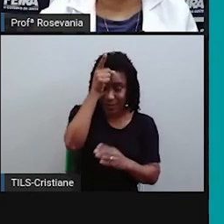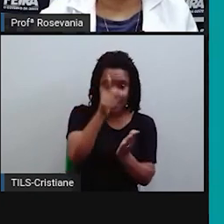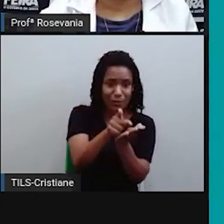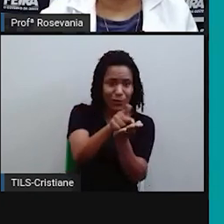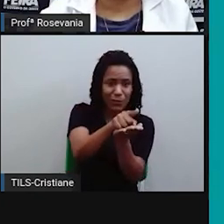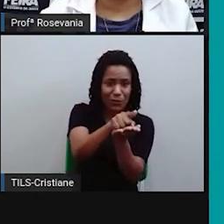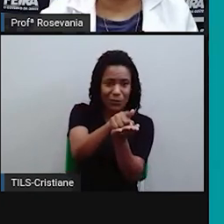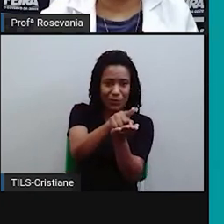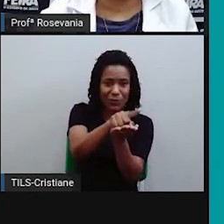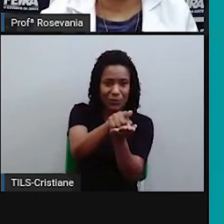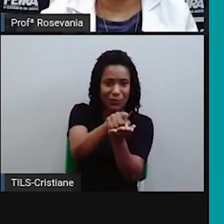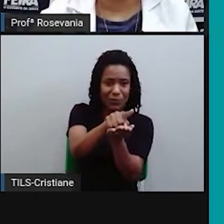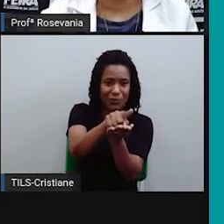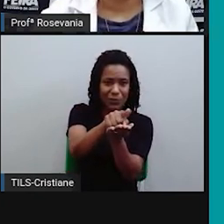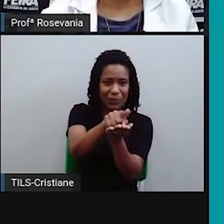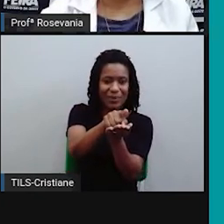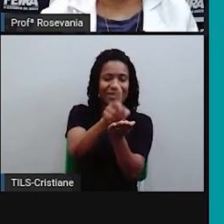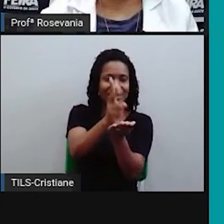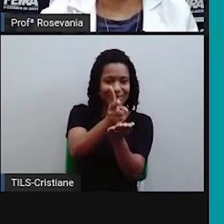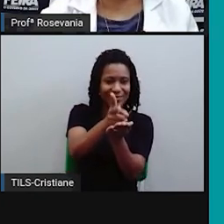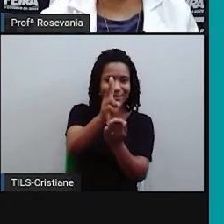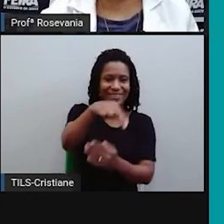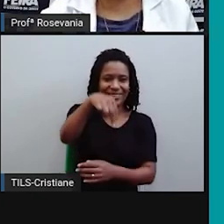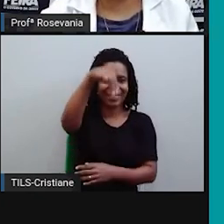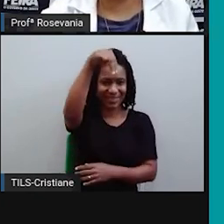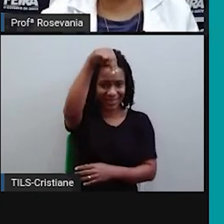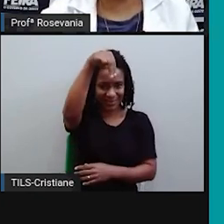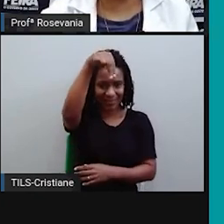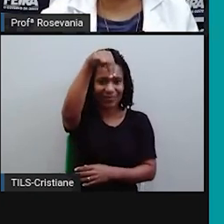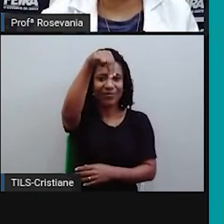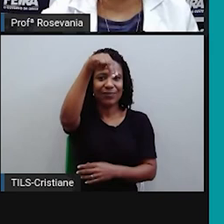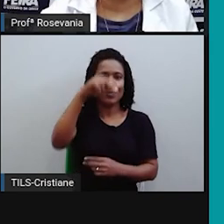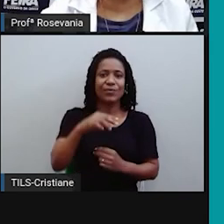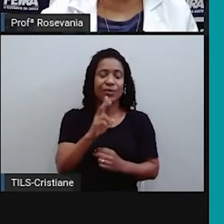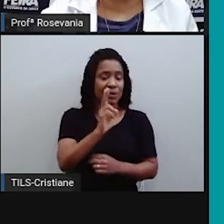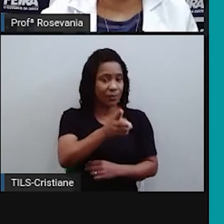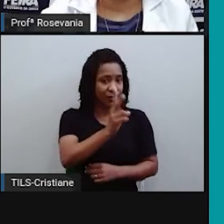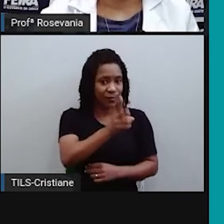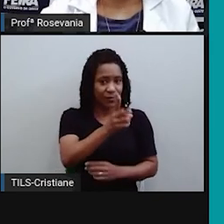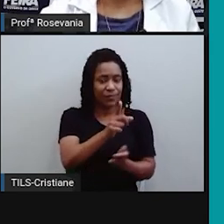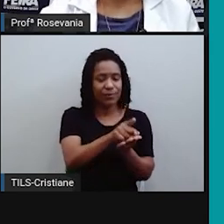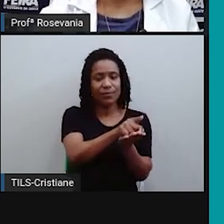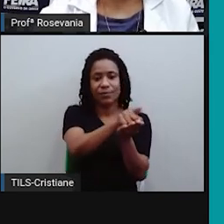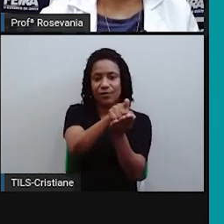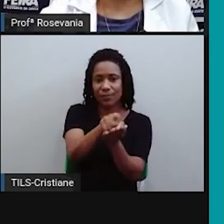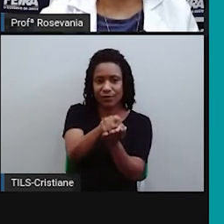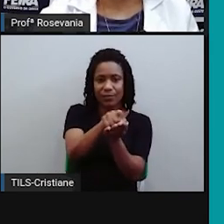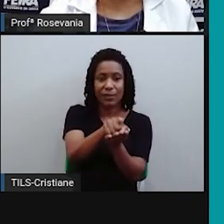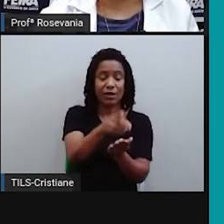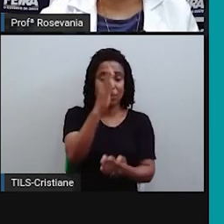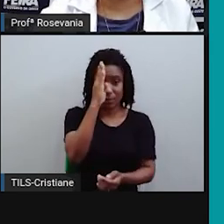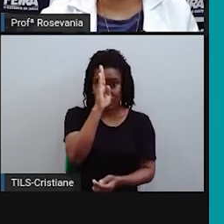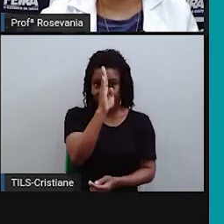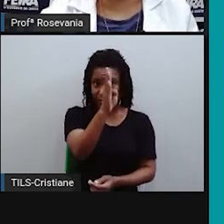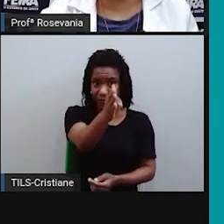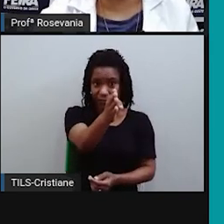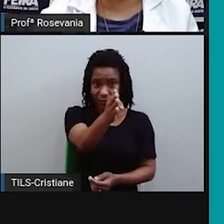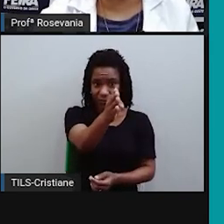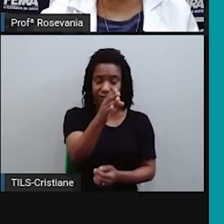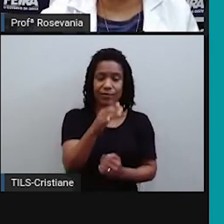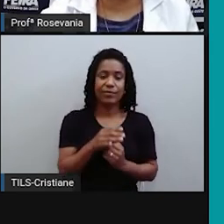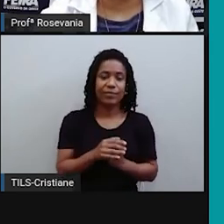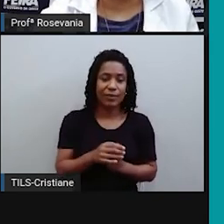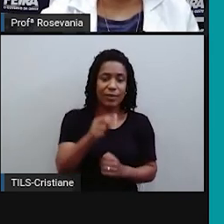norte magnético, não é o norte, né, verdadeiro, como a gente coloca lá, né? E aí, o que acontece? Esse